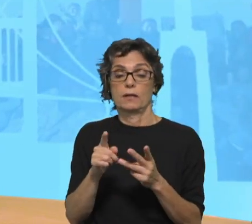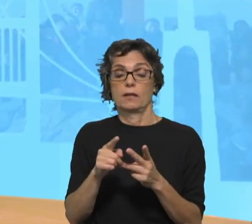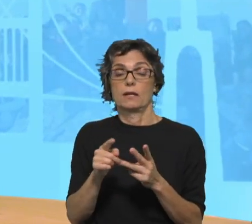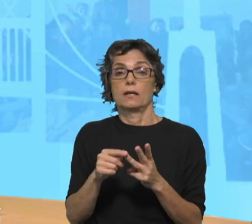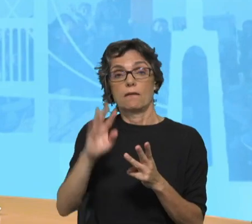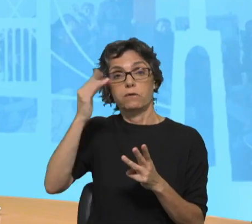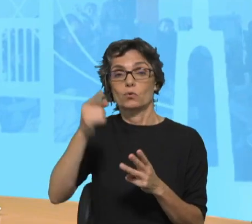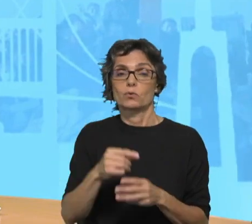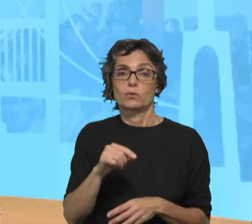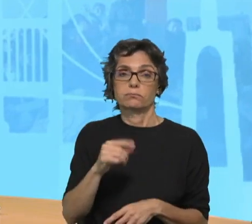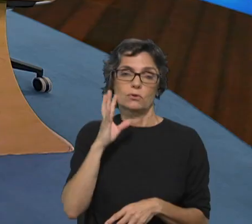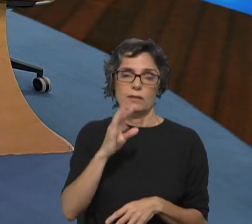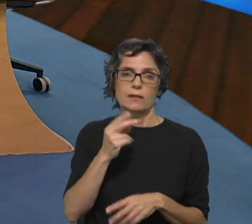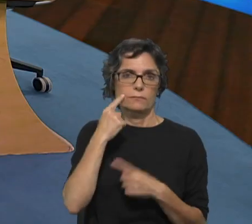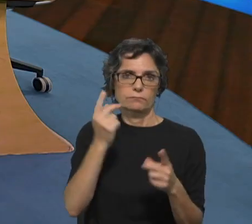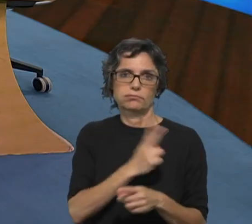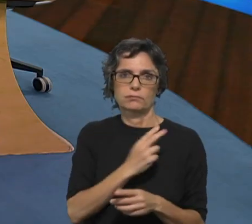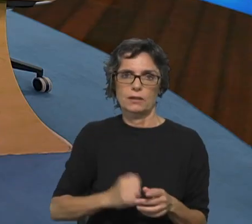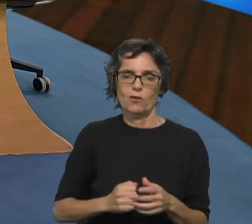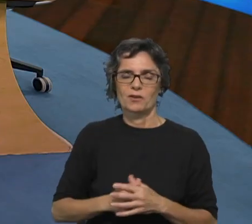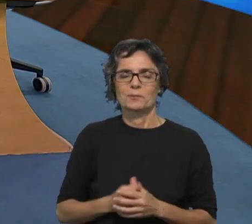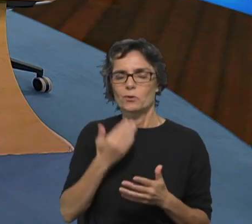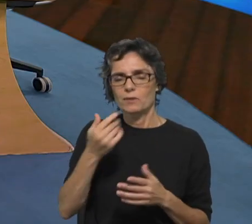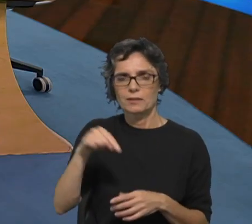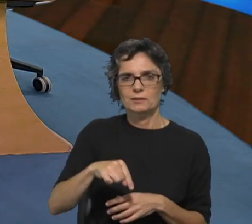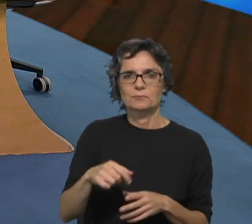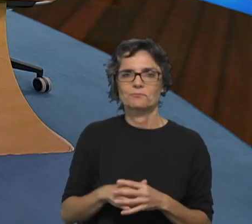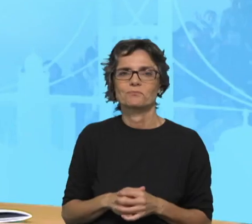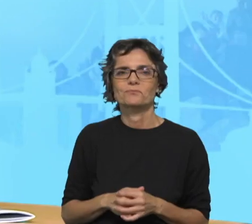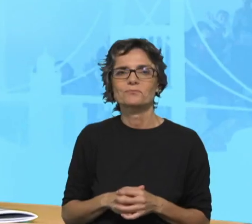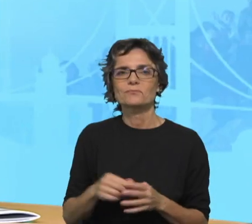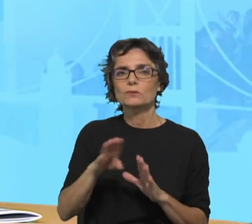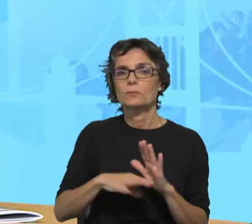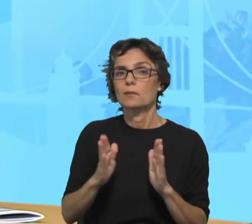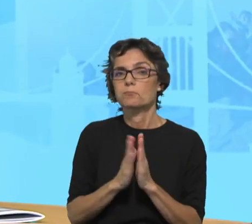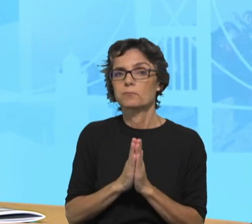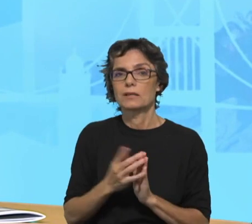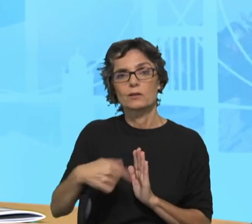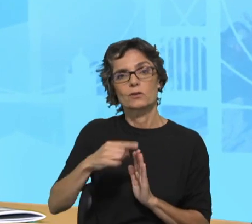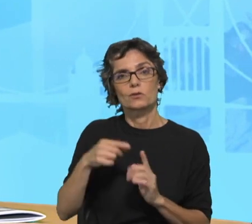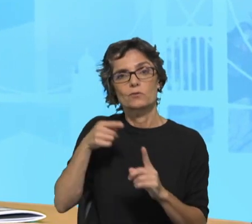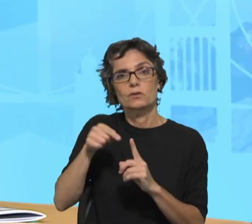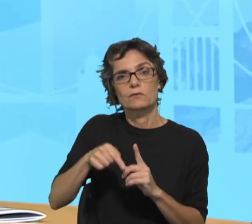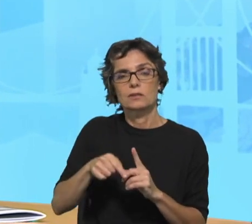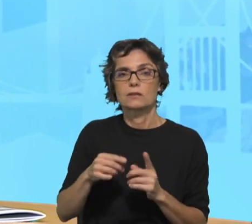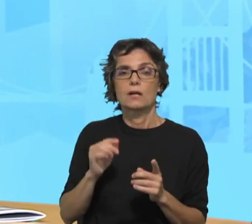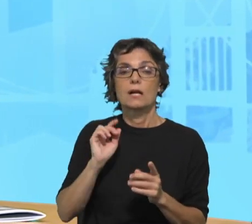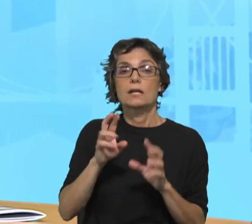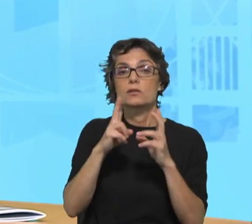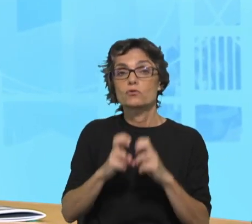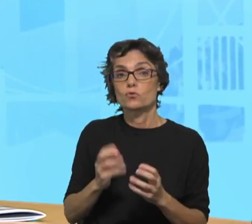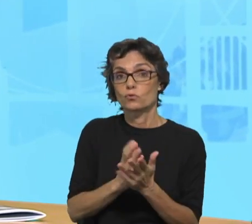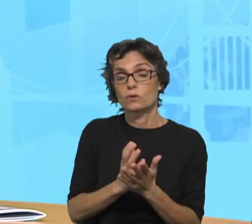Universidade Católica. Muito obrigado por ter estado aqui no programa Eclésia, onde quisemos, de facto, dar destaque a estas conclusões